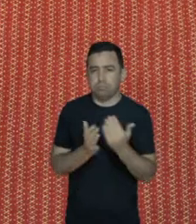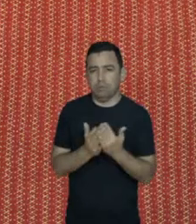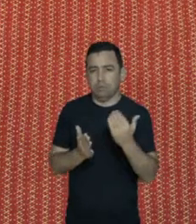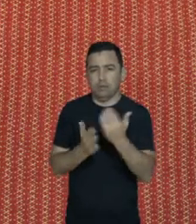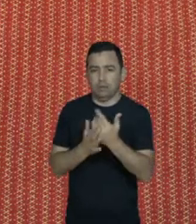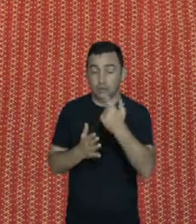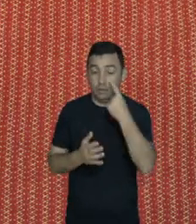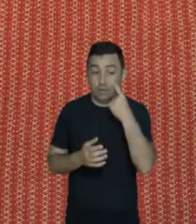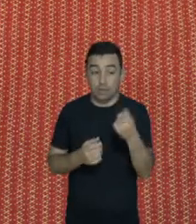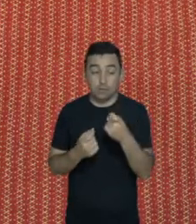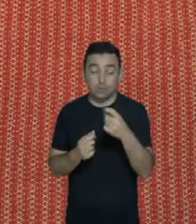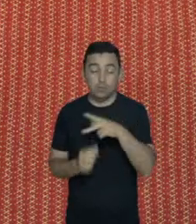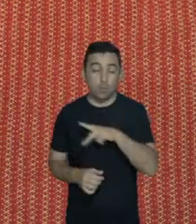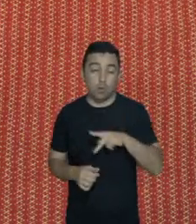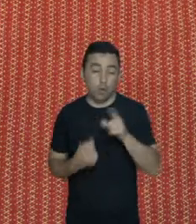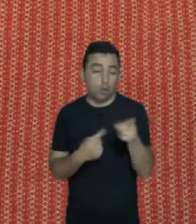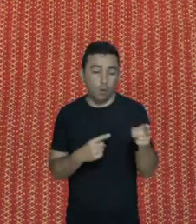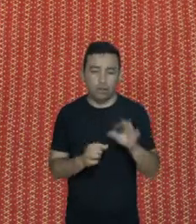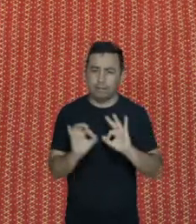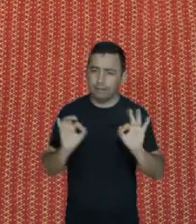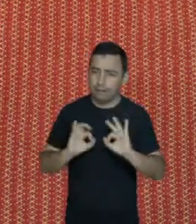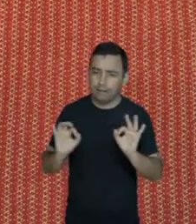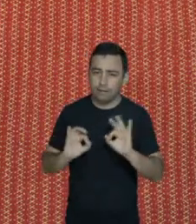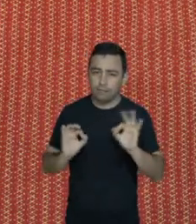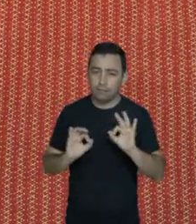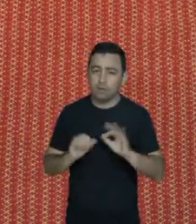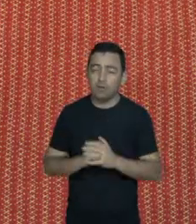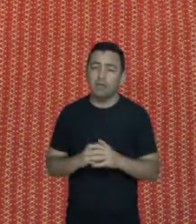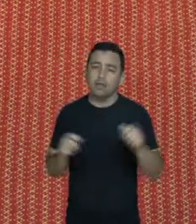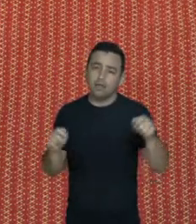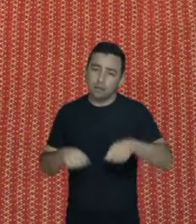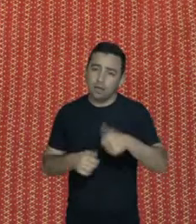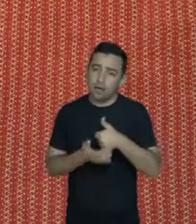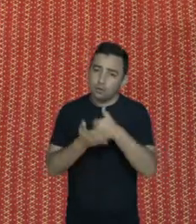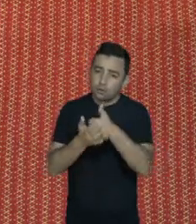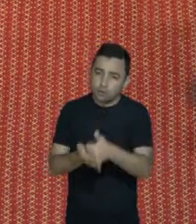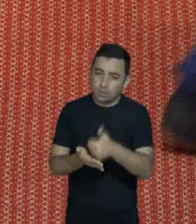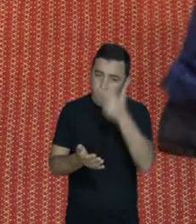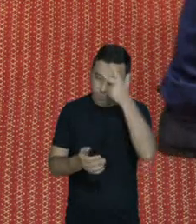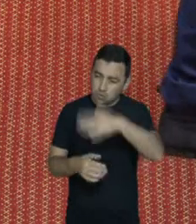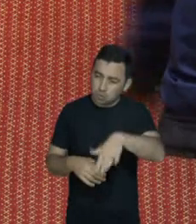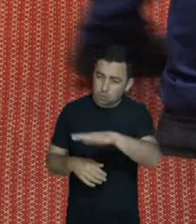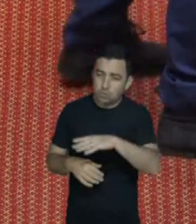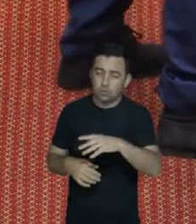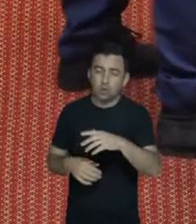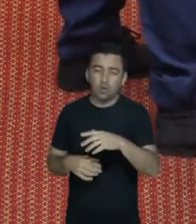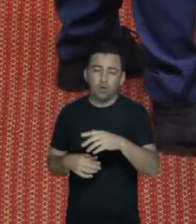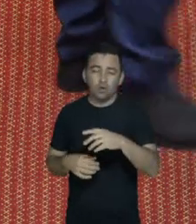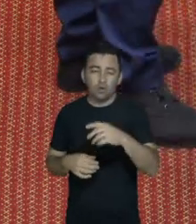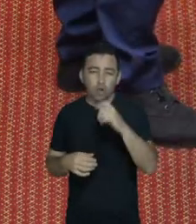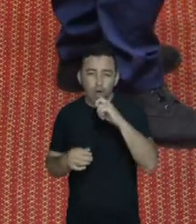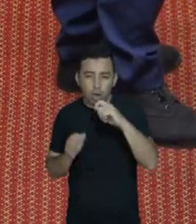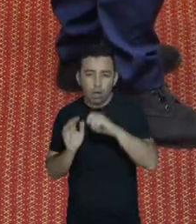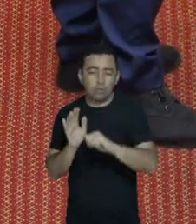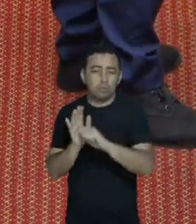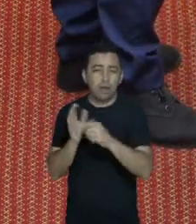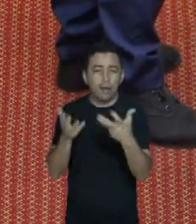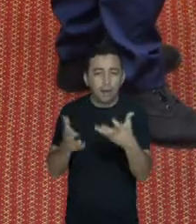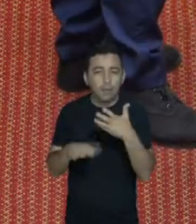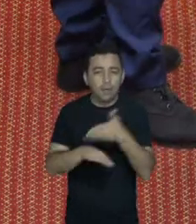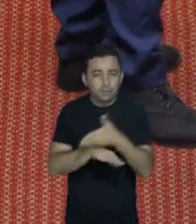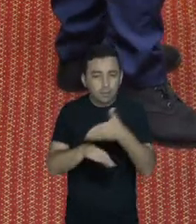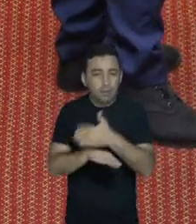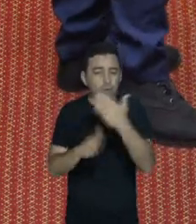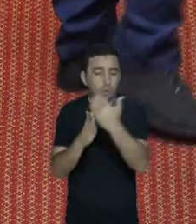interesse público. Então, é uma forma de poder ajudar aqueles dependentes químicos que estão presos, que querem participar de um